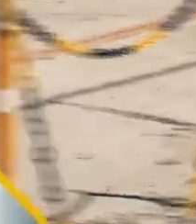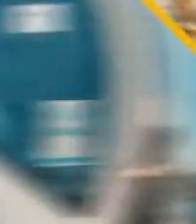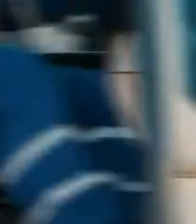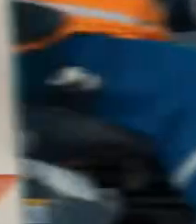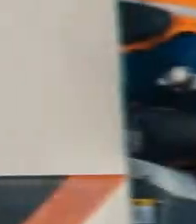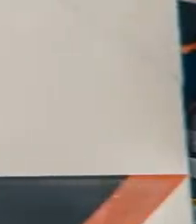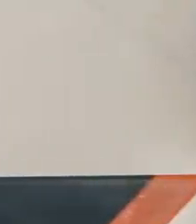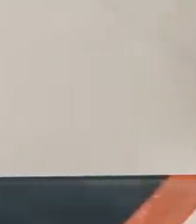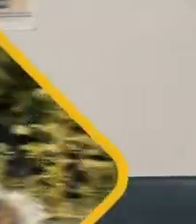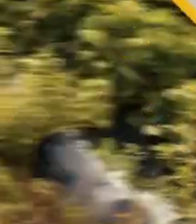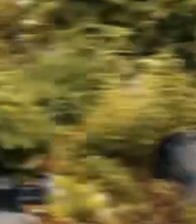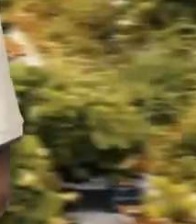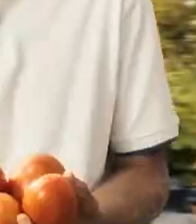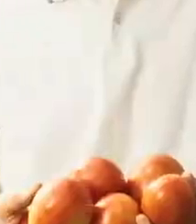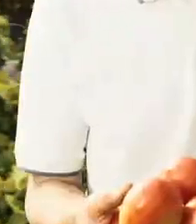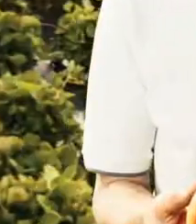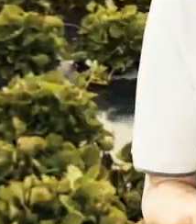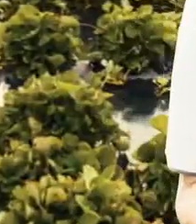é